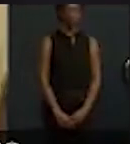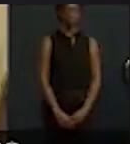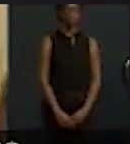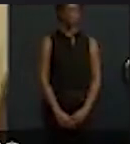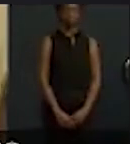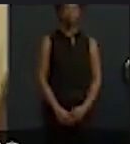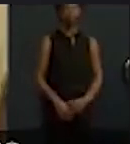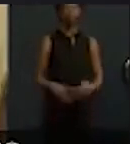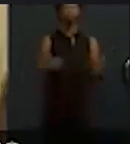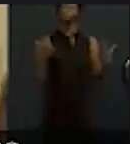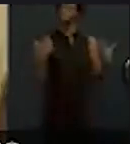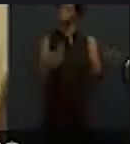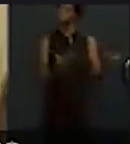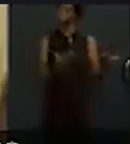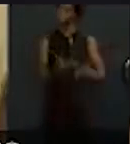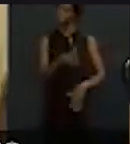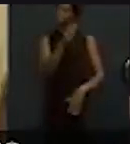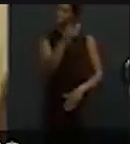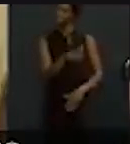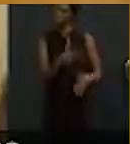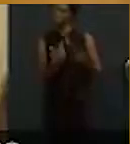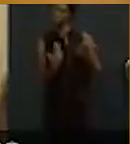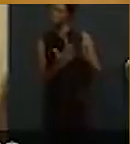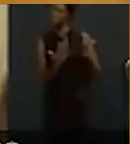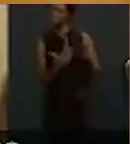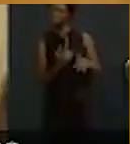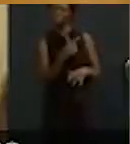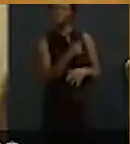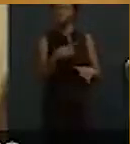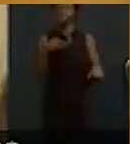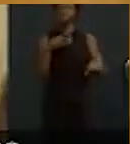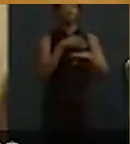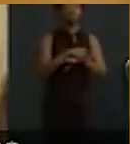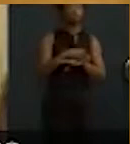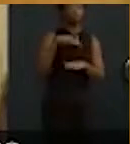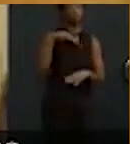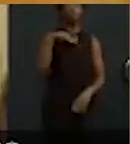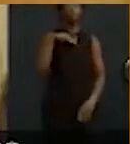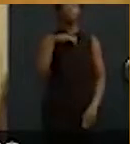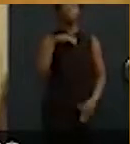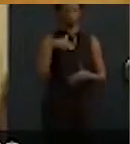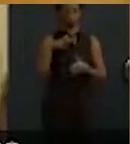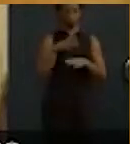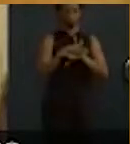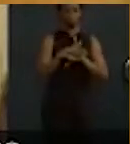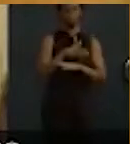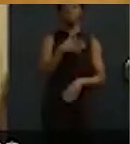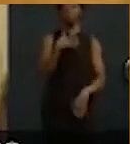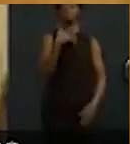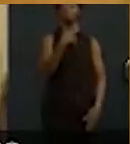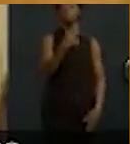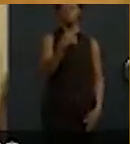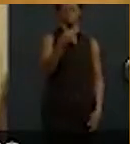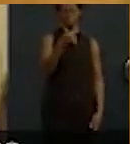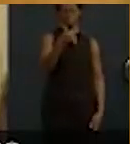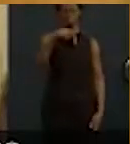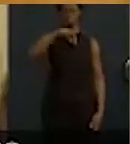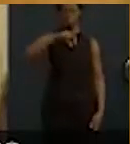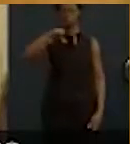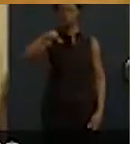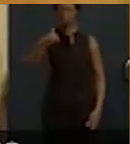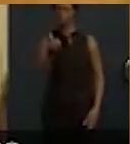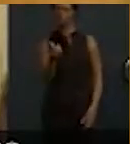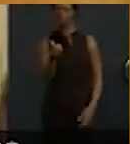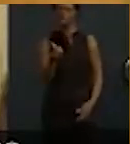Nosso homenageado ingressou na magistratura no ano de 1996. passando a compor a